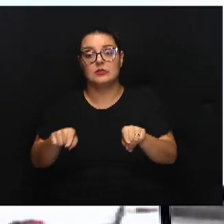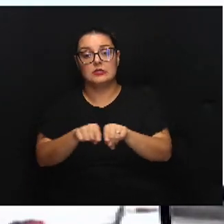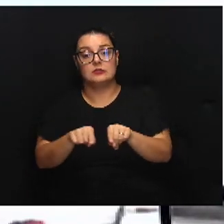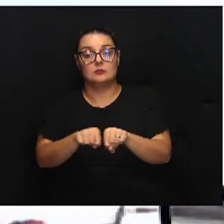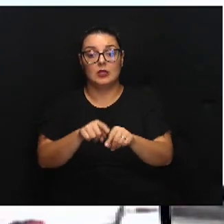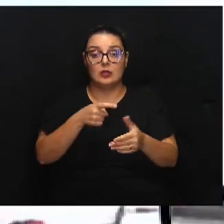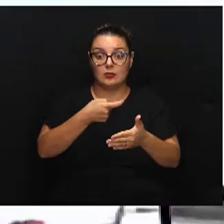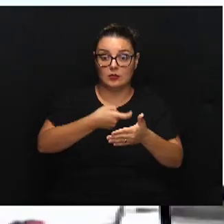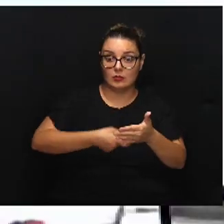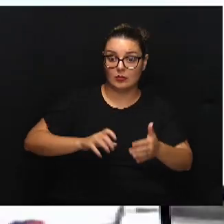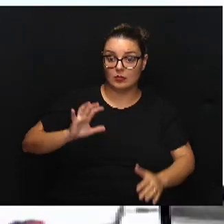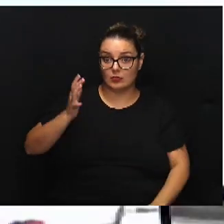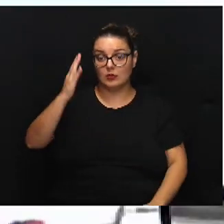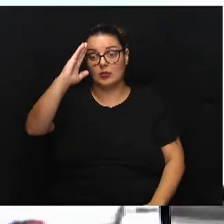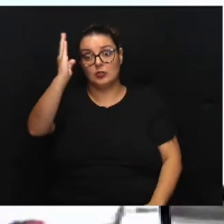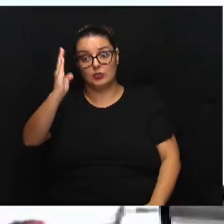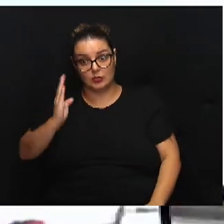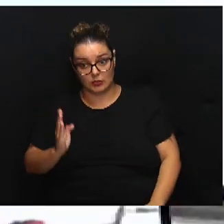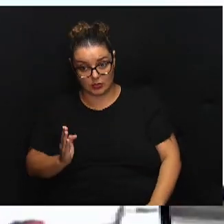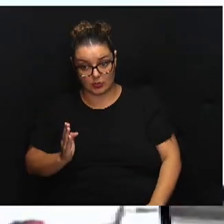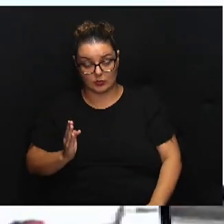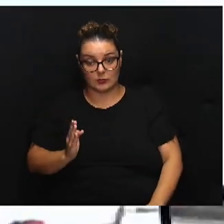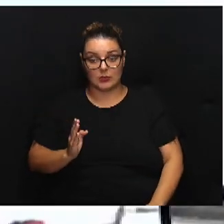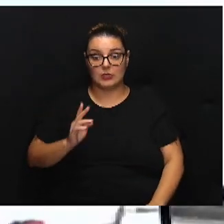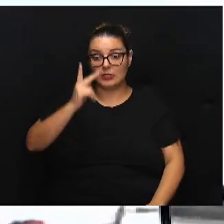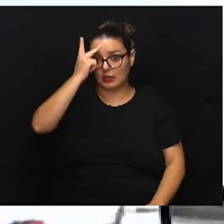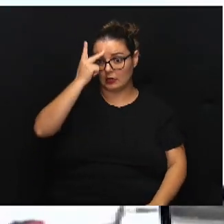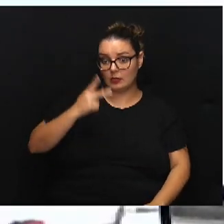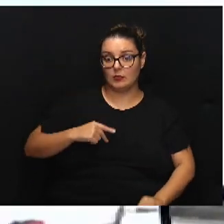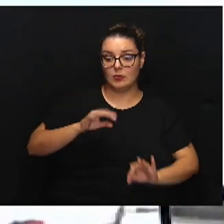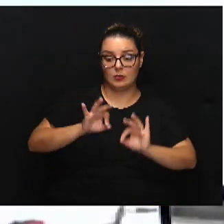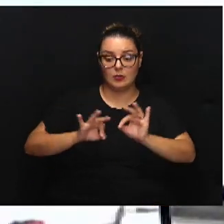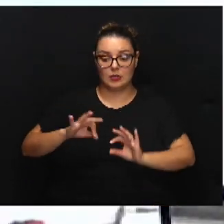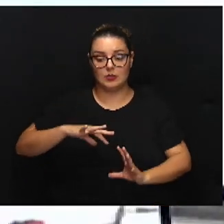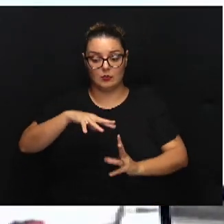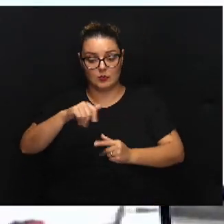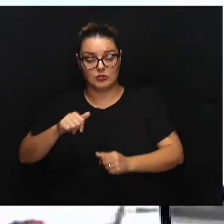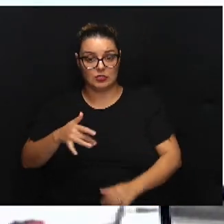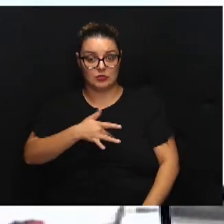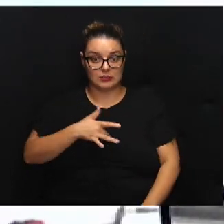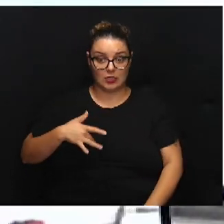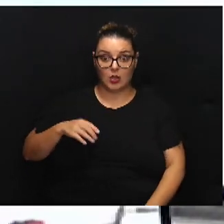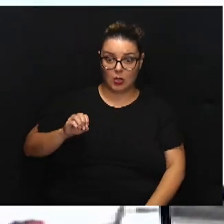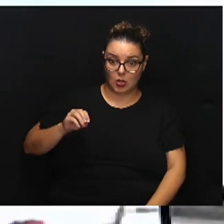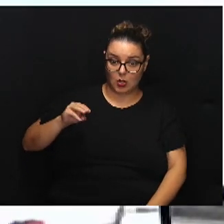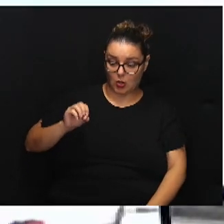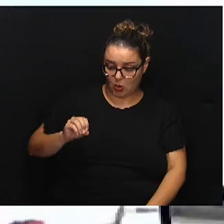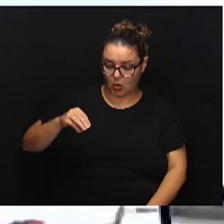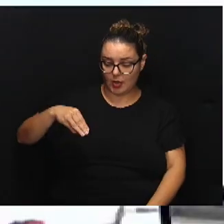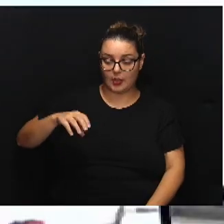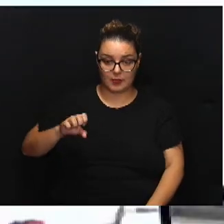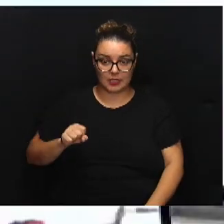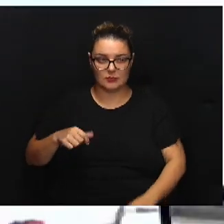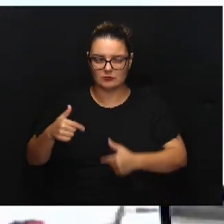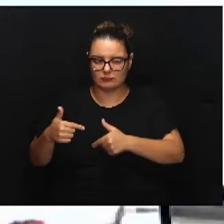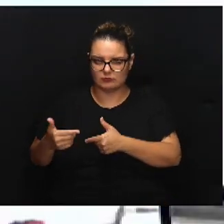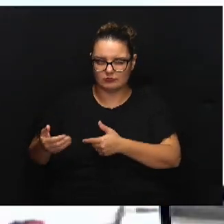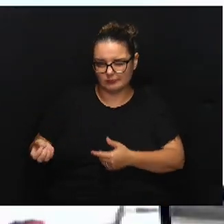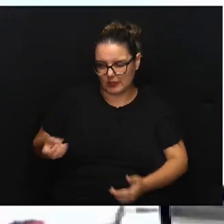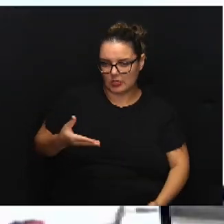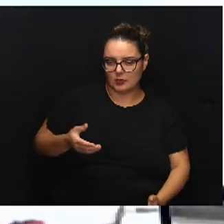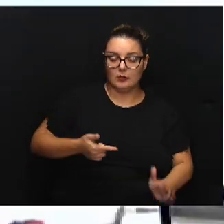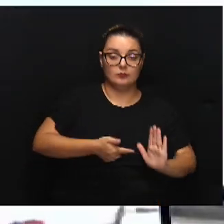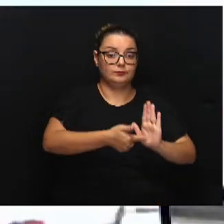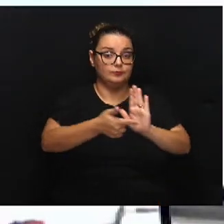está acontecendo no Brasil, e a própria Organização Mundial de Saúde, na verdade, alguns trabalhos mais recentes mostram